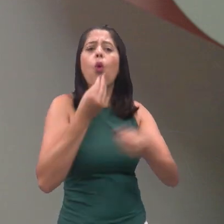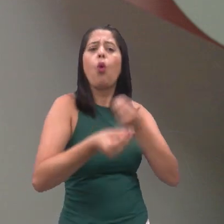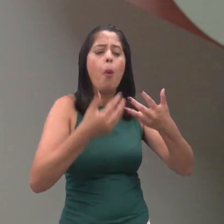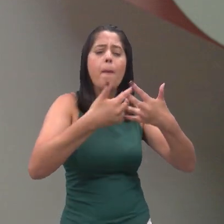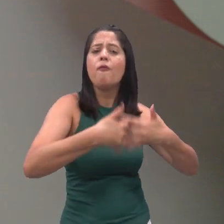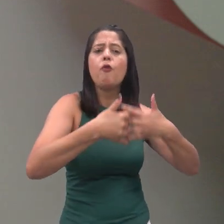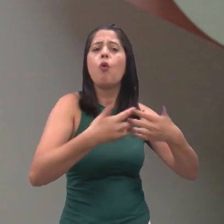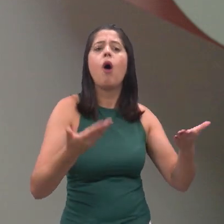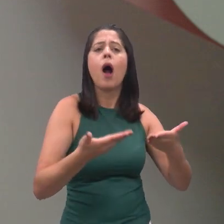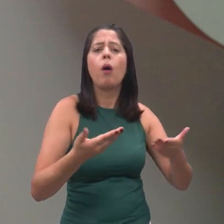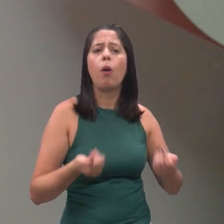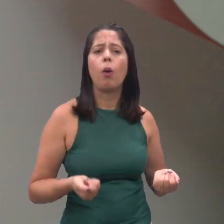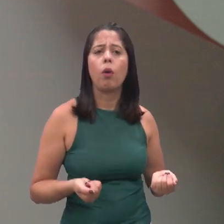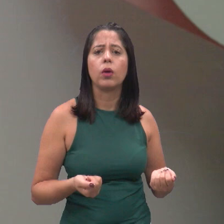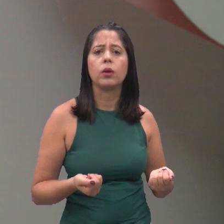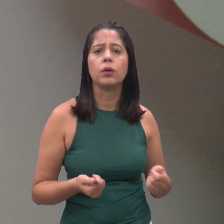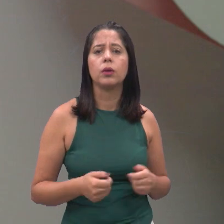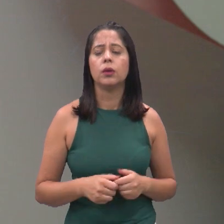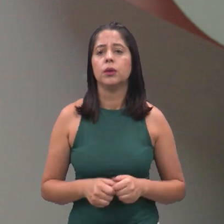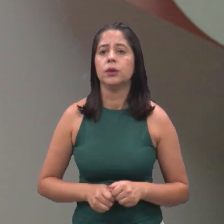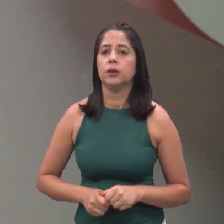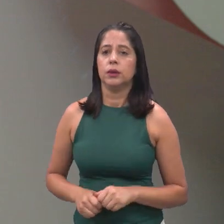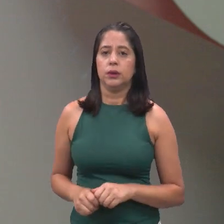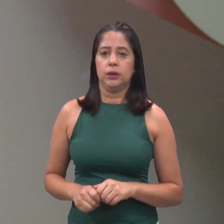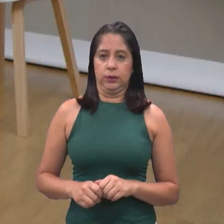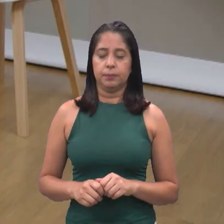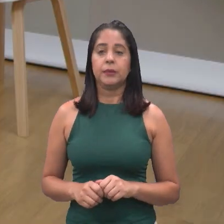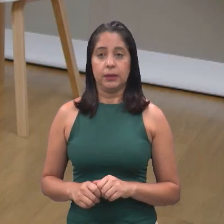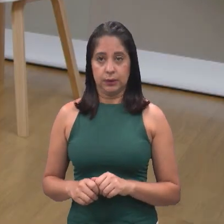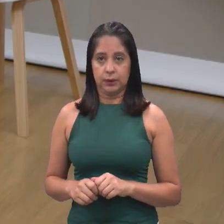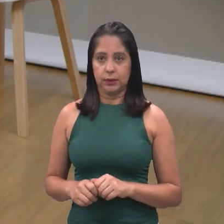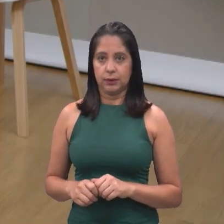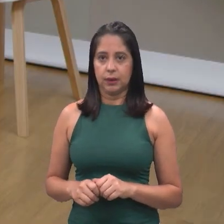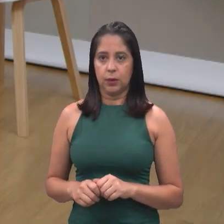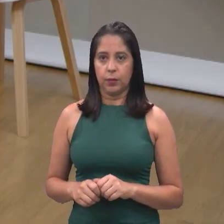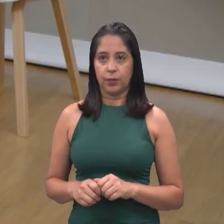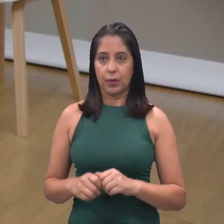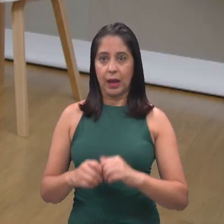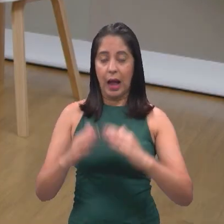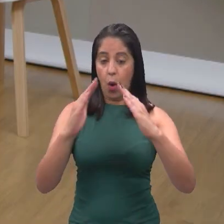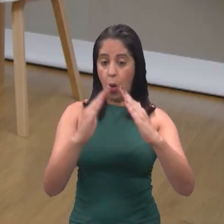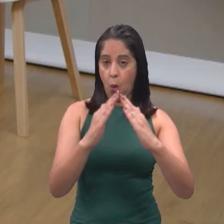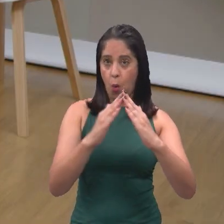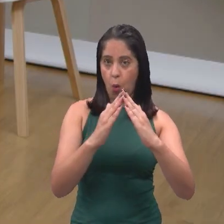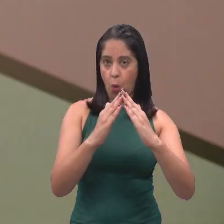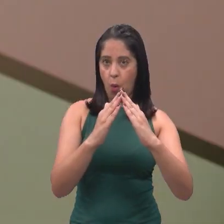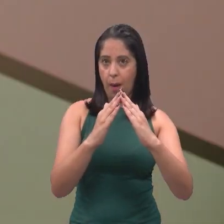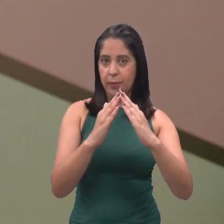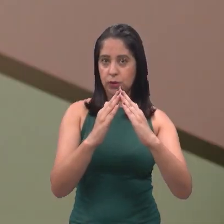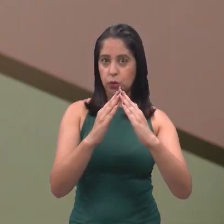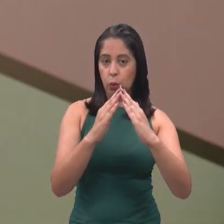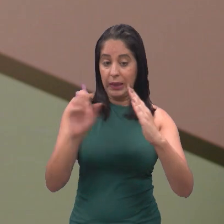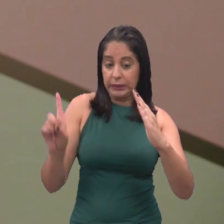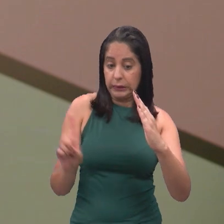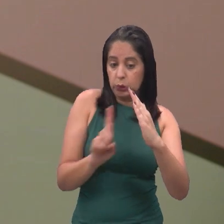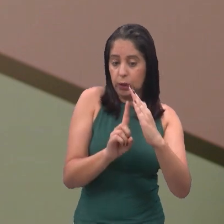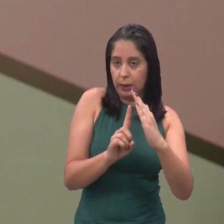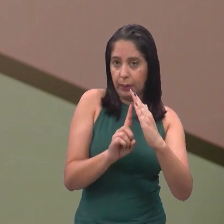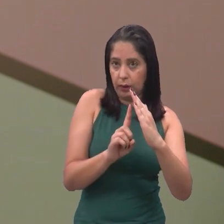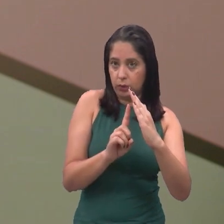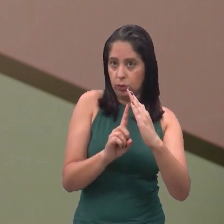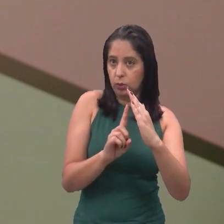as pessoas descobrem que estão com a doença? Olha, o protocolo de isolamento continua o mesmo, porque o certo é você ficar na sua